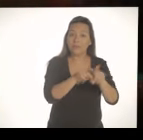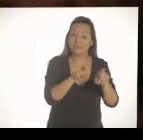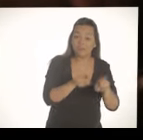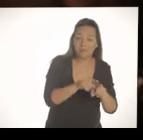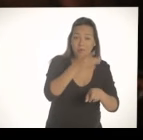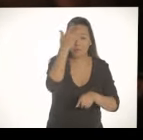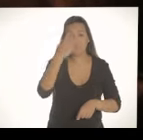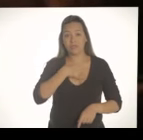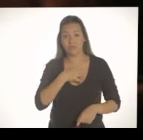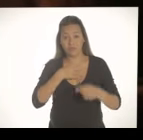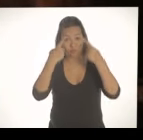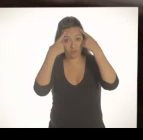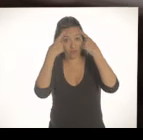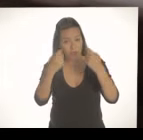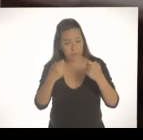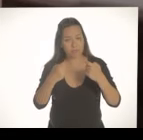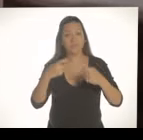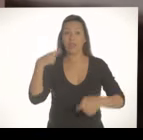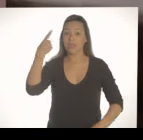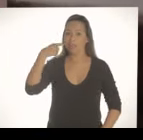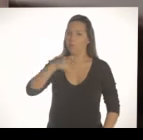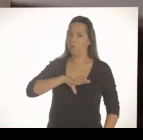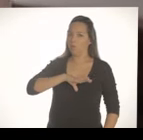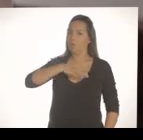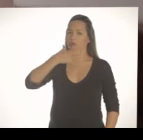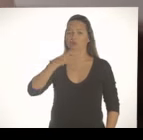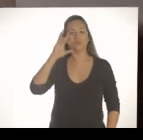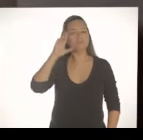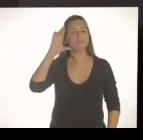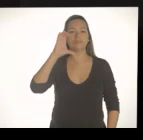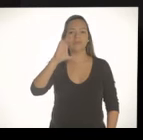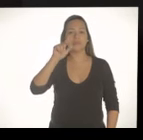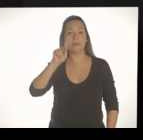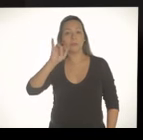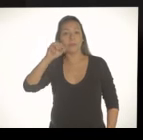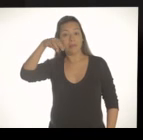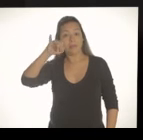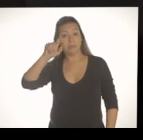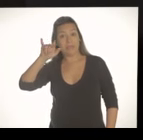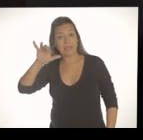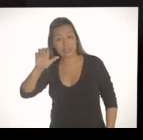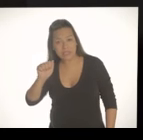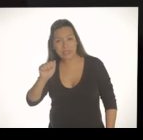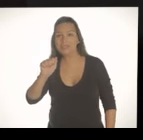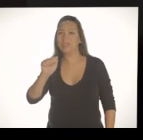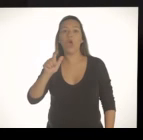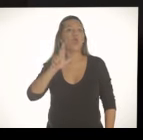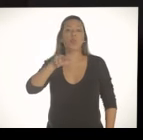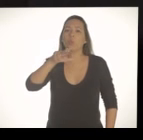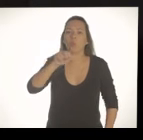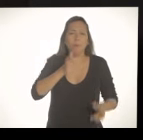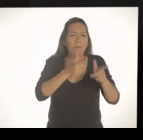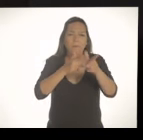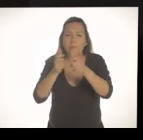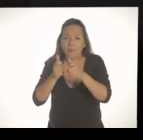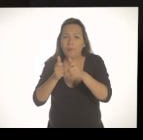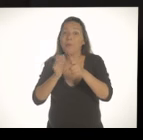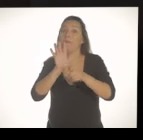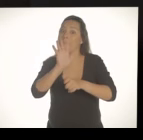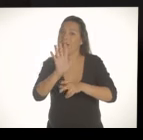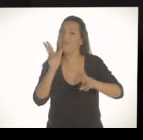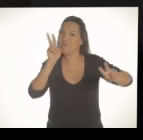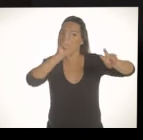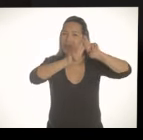violência. Deputado corajoso, presidiu a CPI das milícias e, sem disparar nenhum tiro, levou à prisão vários